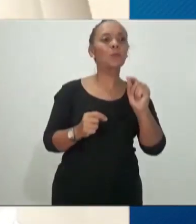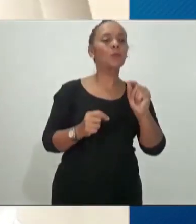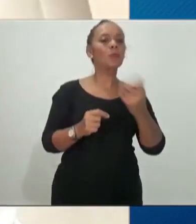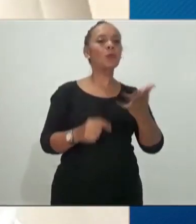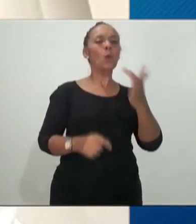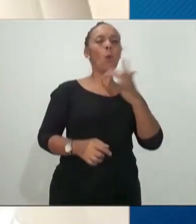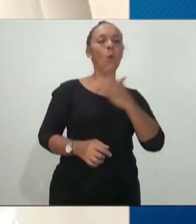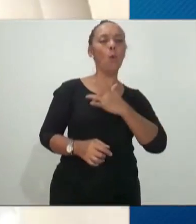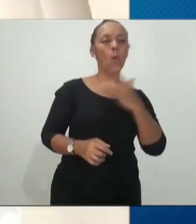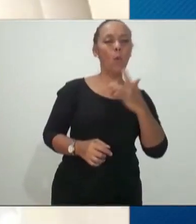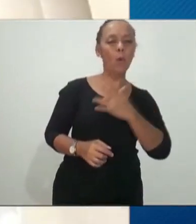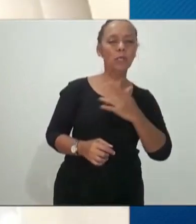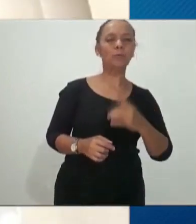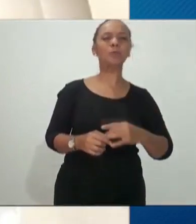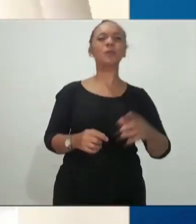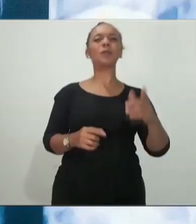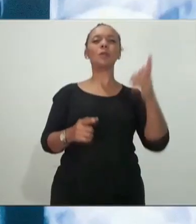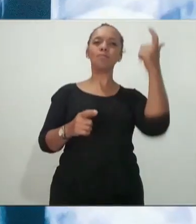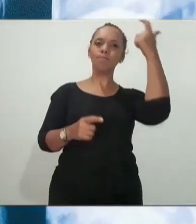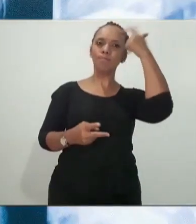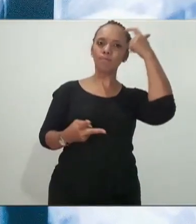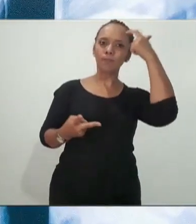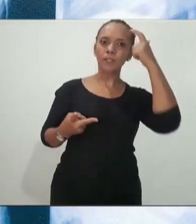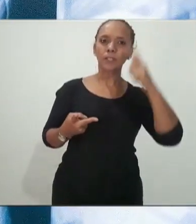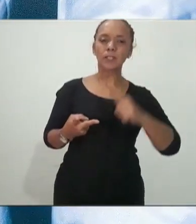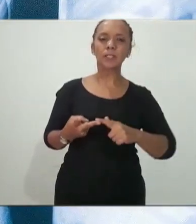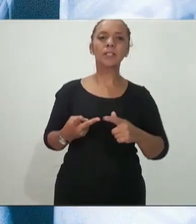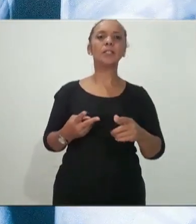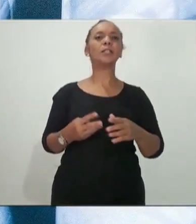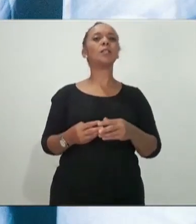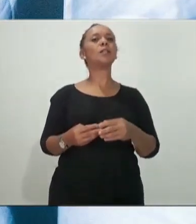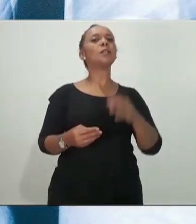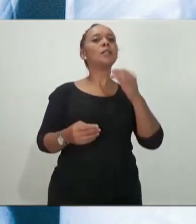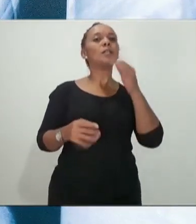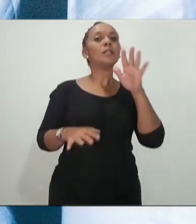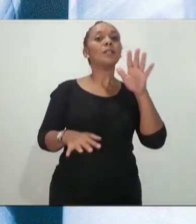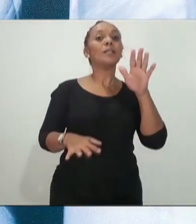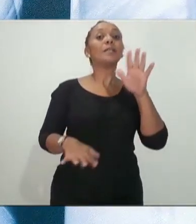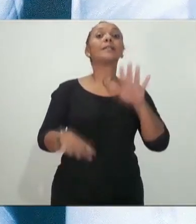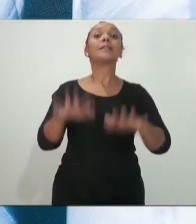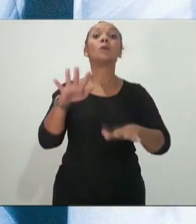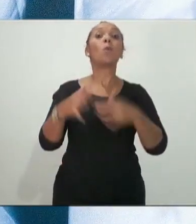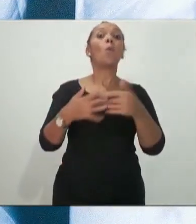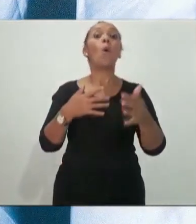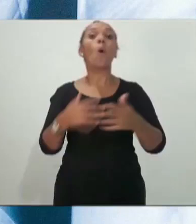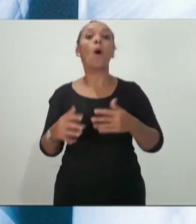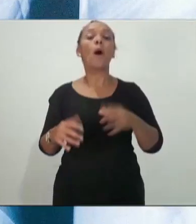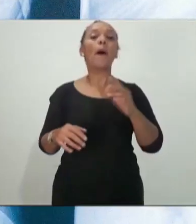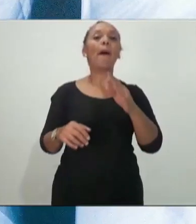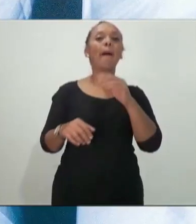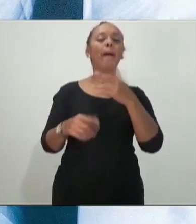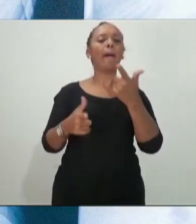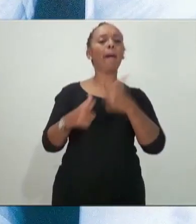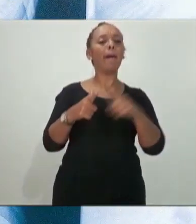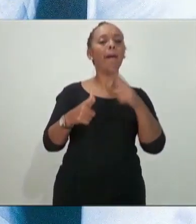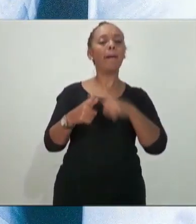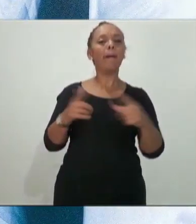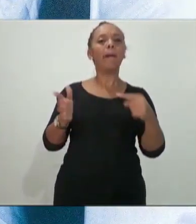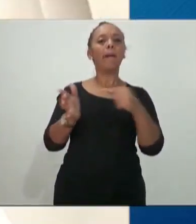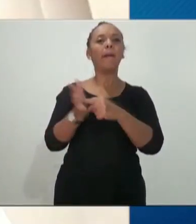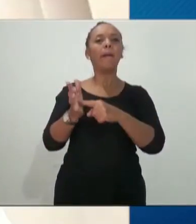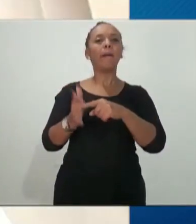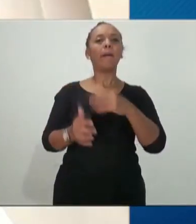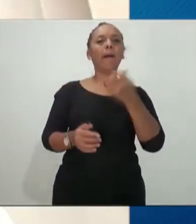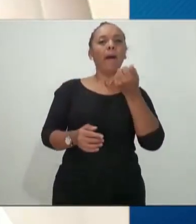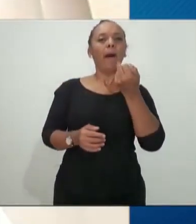preocupação com quadros cardiológicos, com quadros neurológicos e com a própria síndrome respiratória, e tudo está